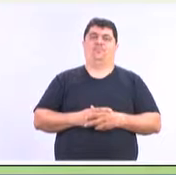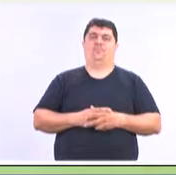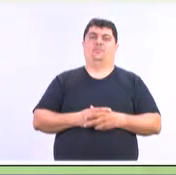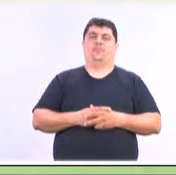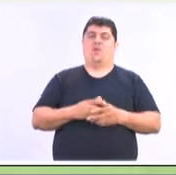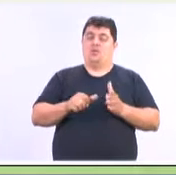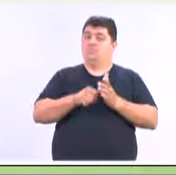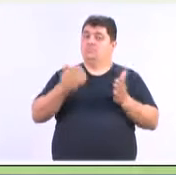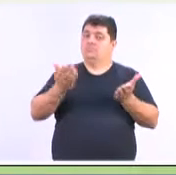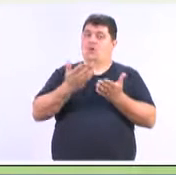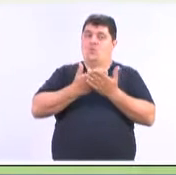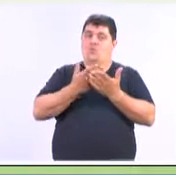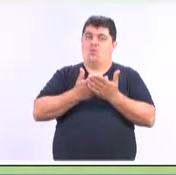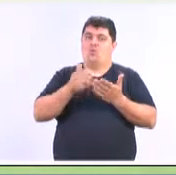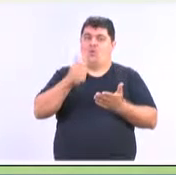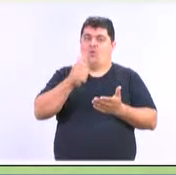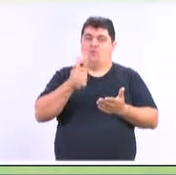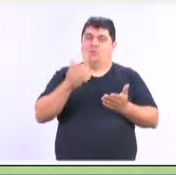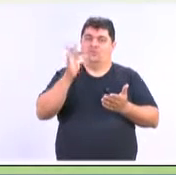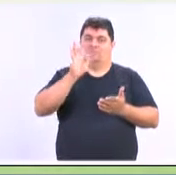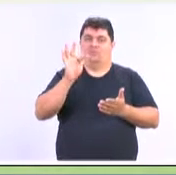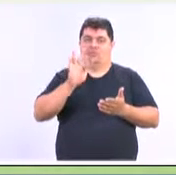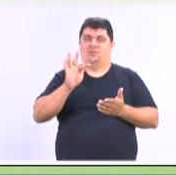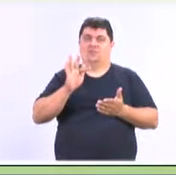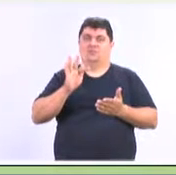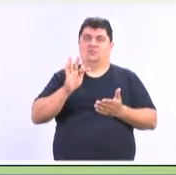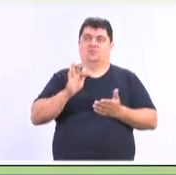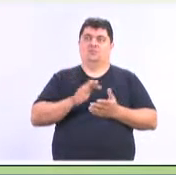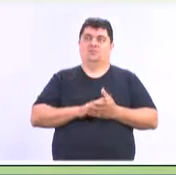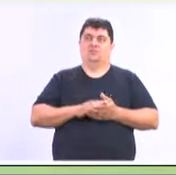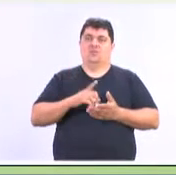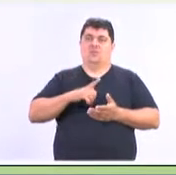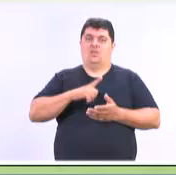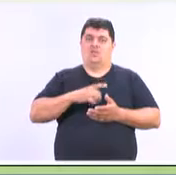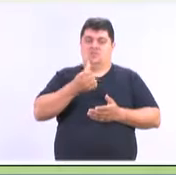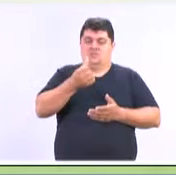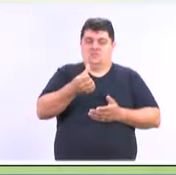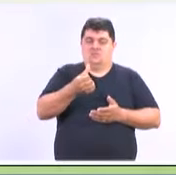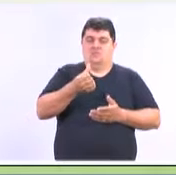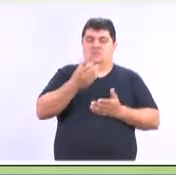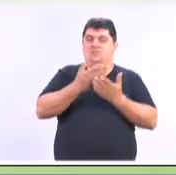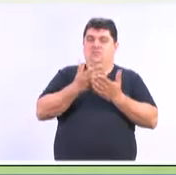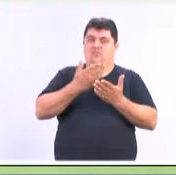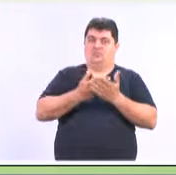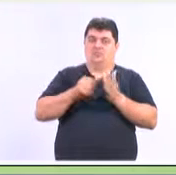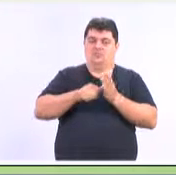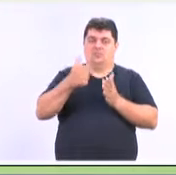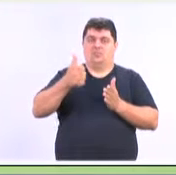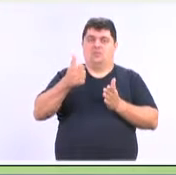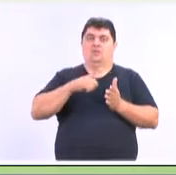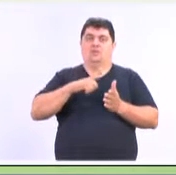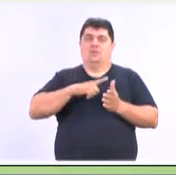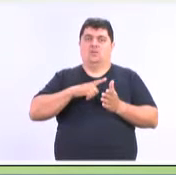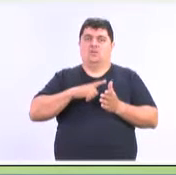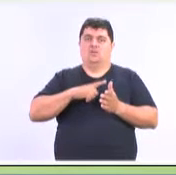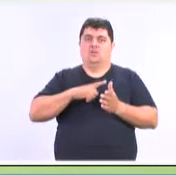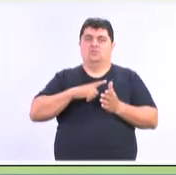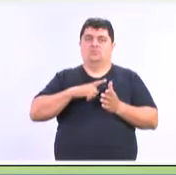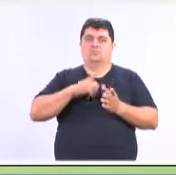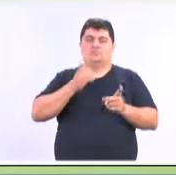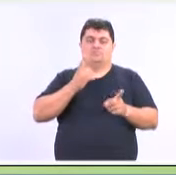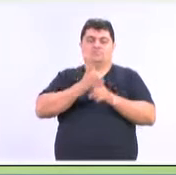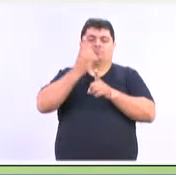Nessa primeira aula, no dia 11/12, lembrando que a nossa aula vai ser dividida em 6 módulos, na primeira aula nós teremos que identificar